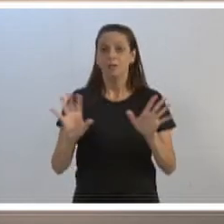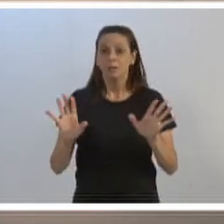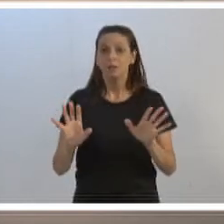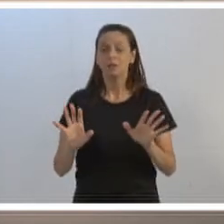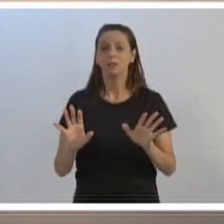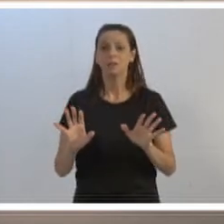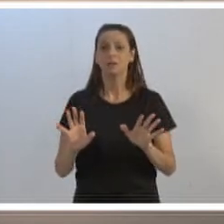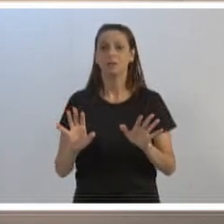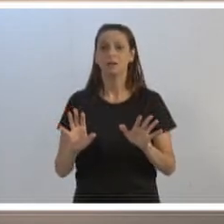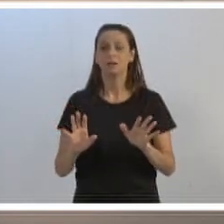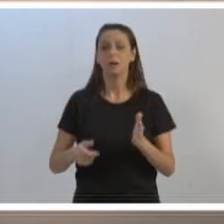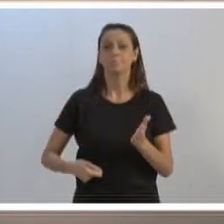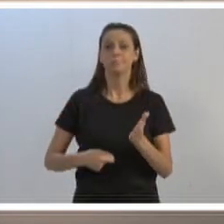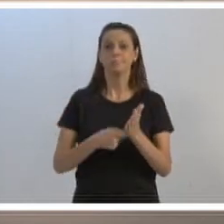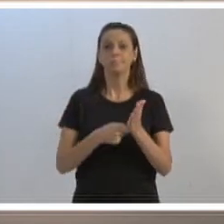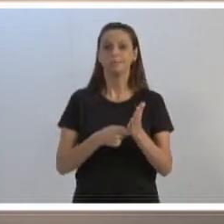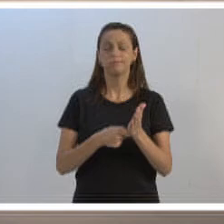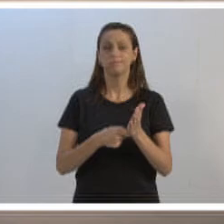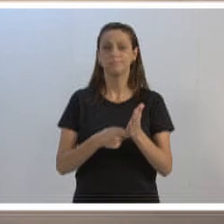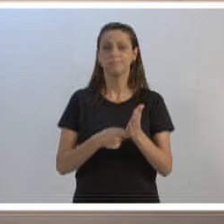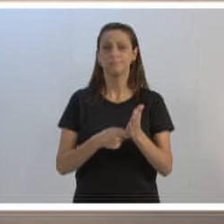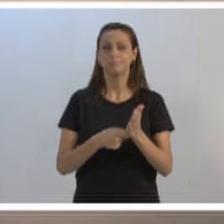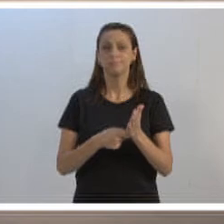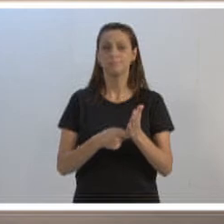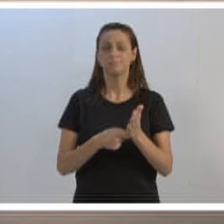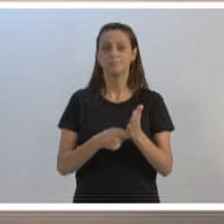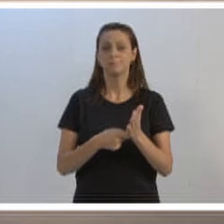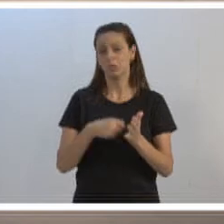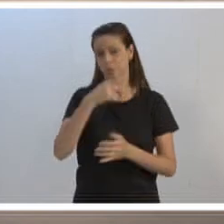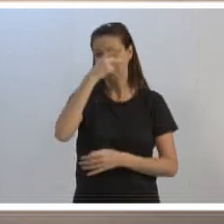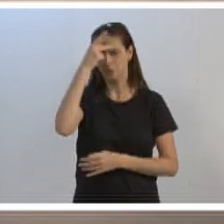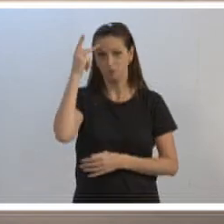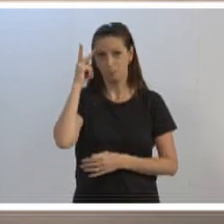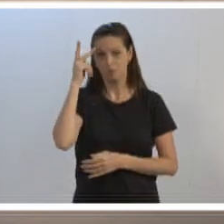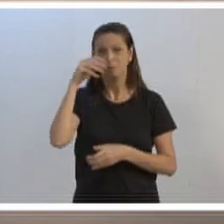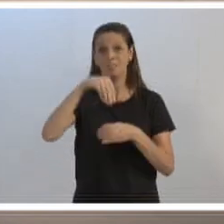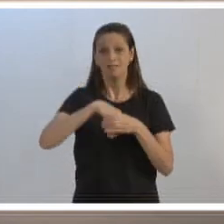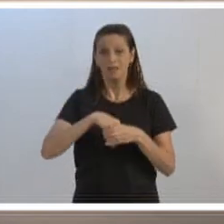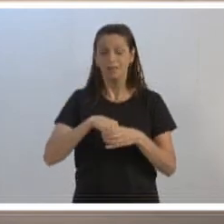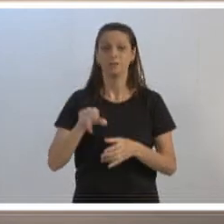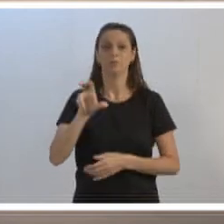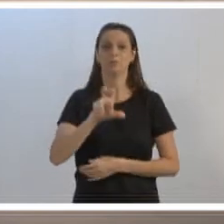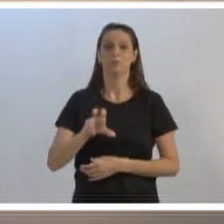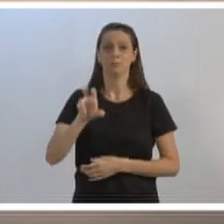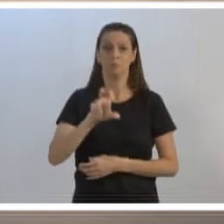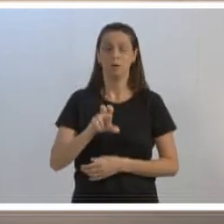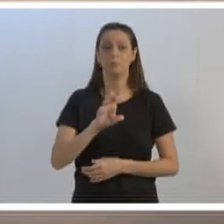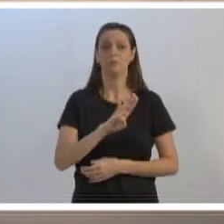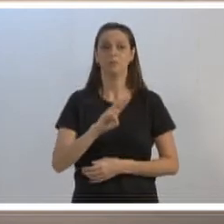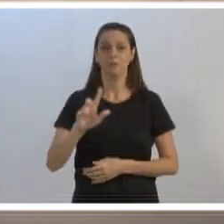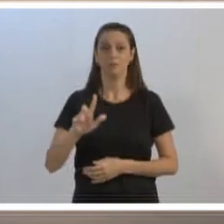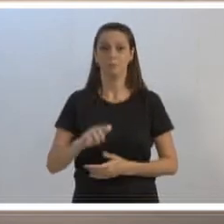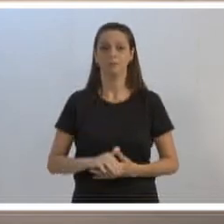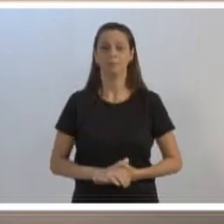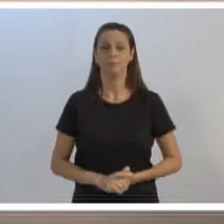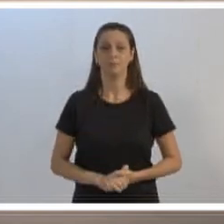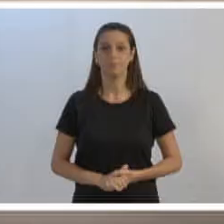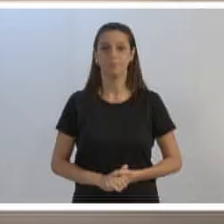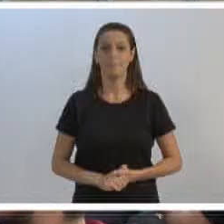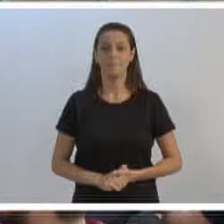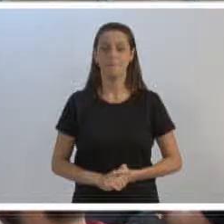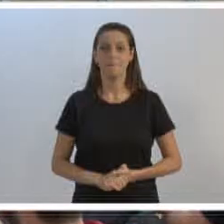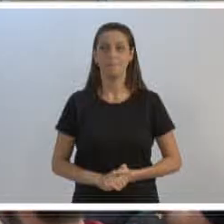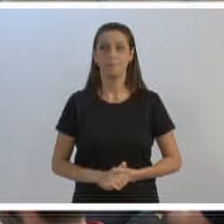a recarga de smartphones aos consumidores nos shopping centers localizados no município de Blumenau.